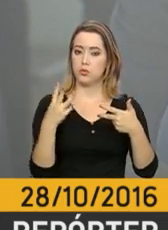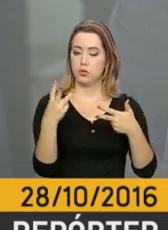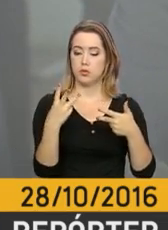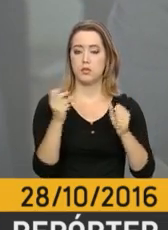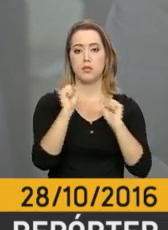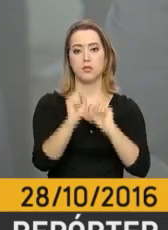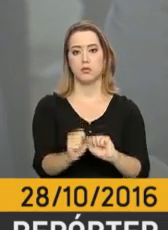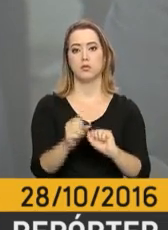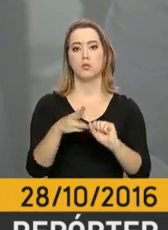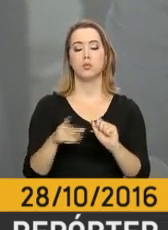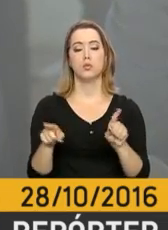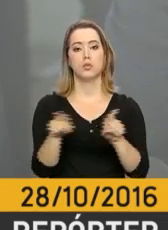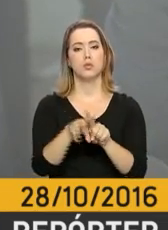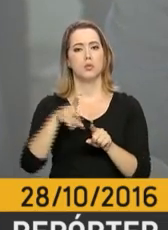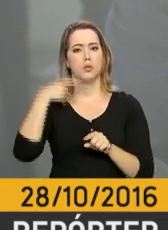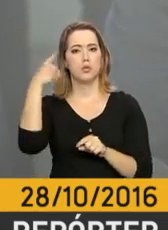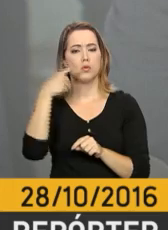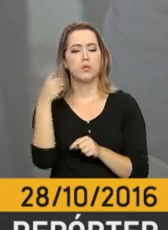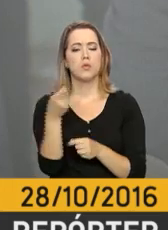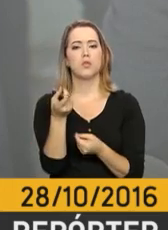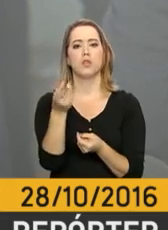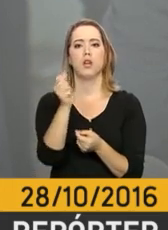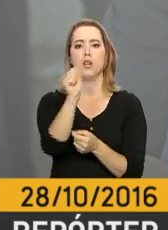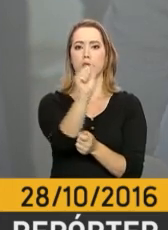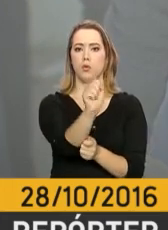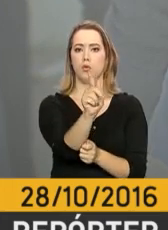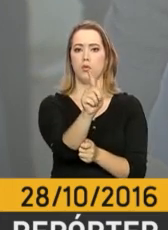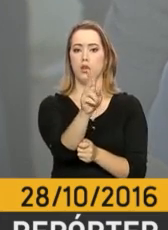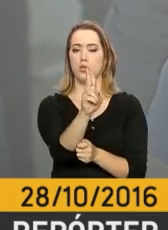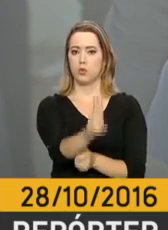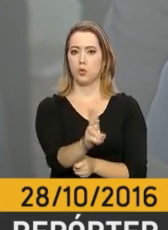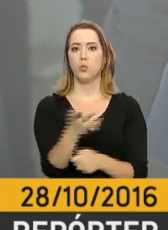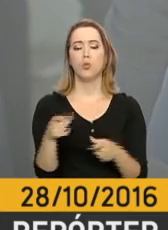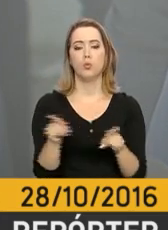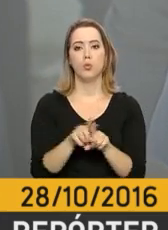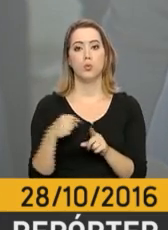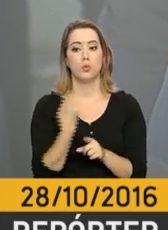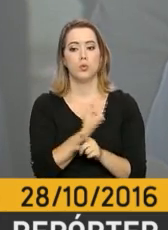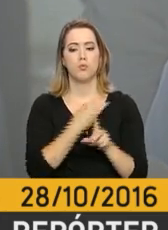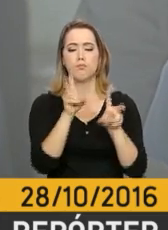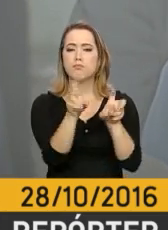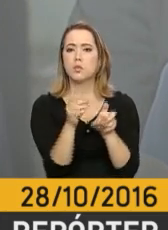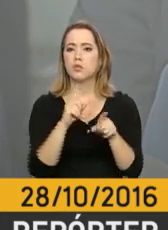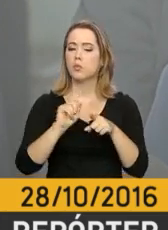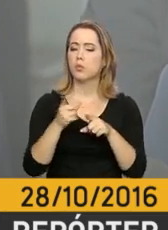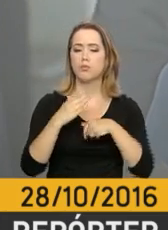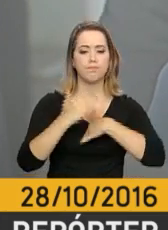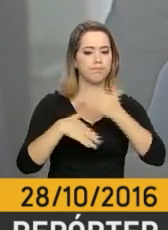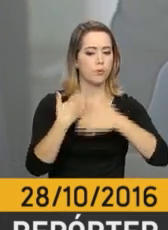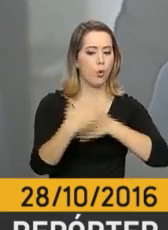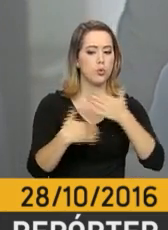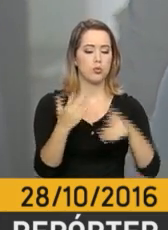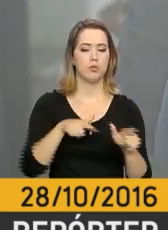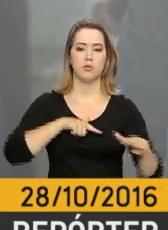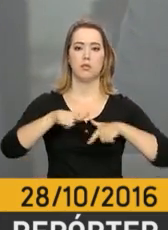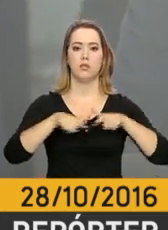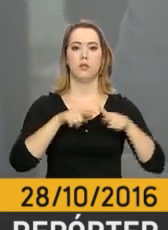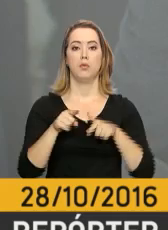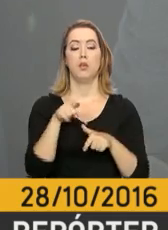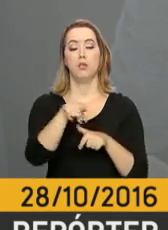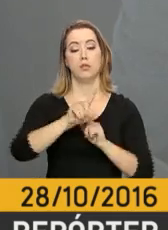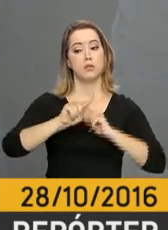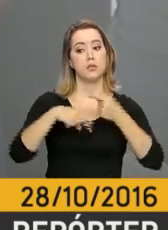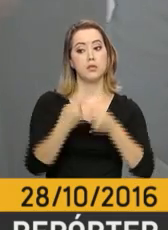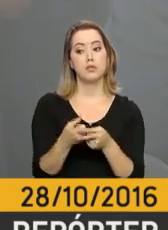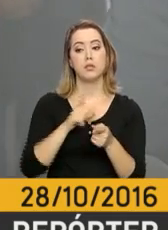de todos envolvidos com essa matéria, no sentido de que nós não pararemos na reunião de hoje. Vocês vão receber logo